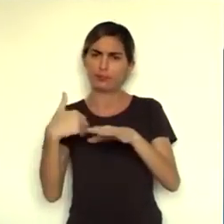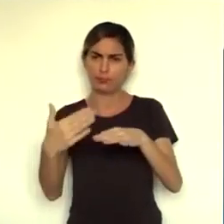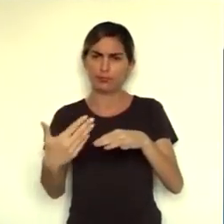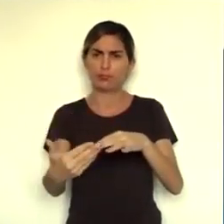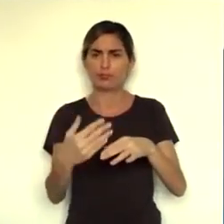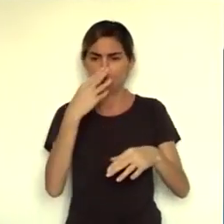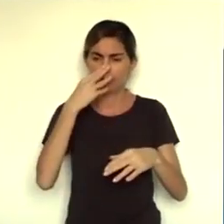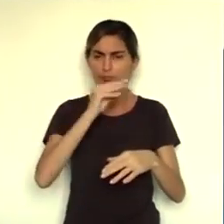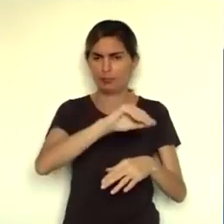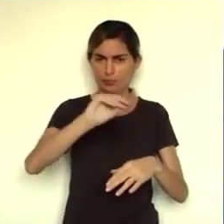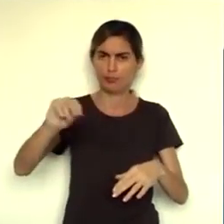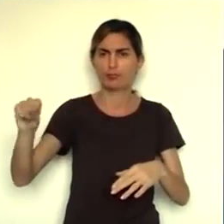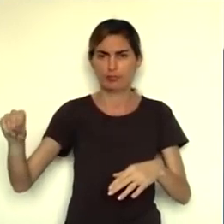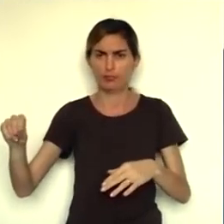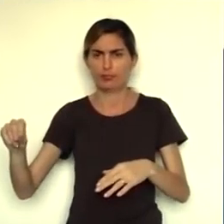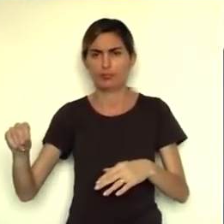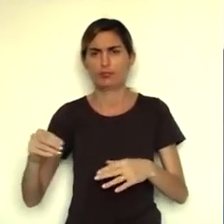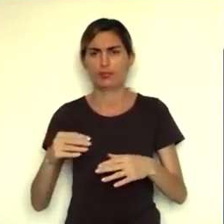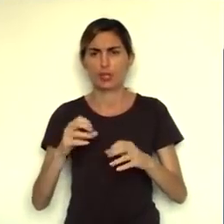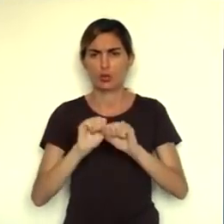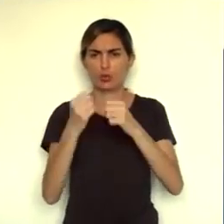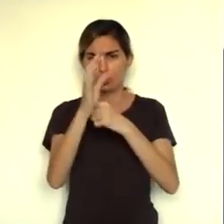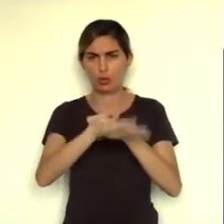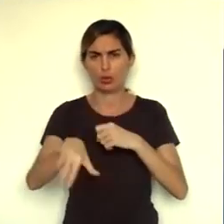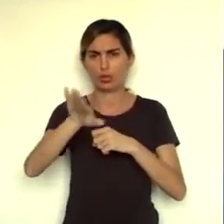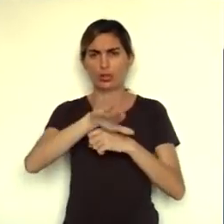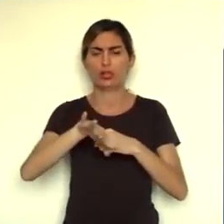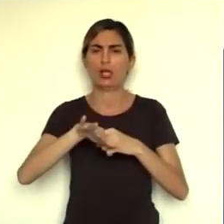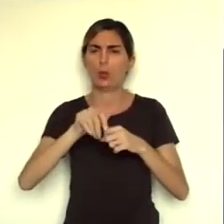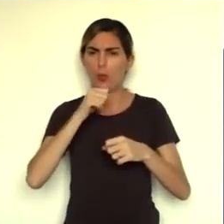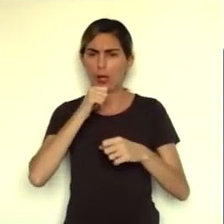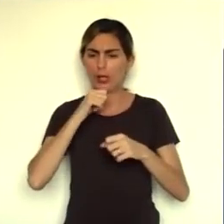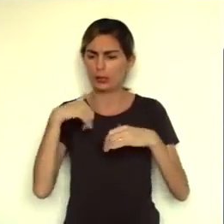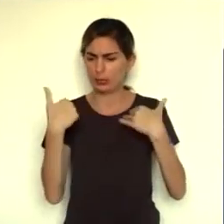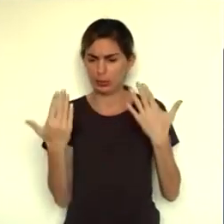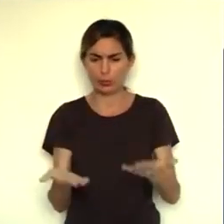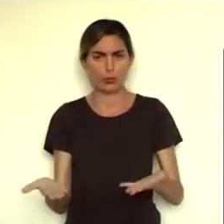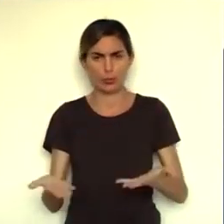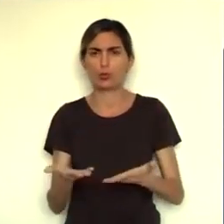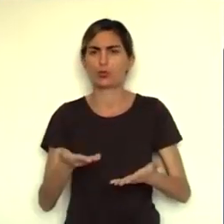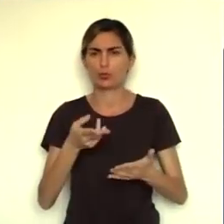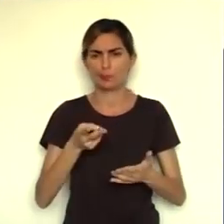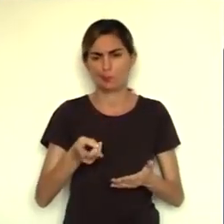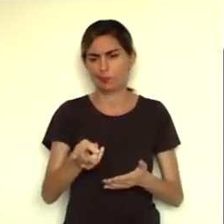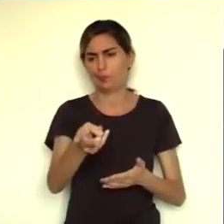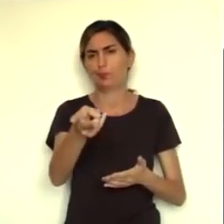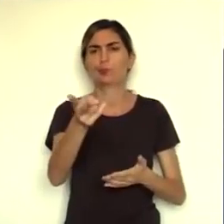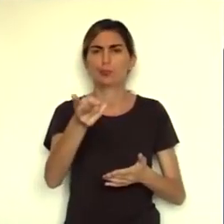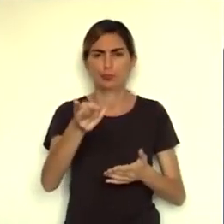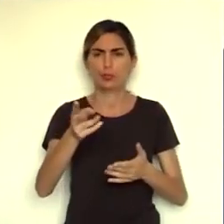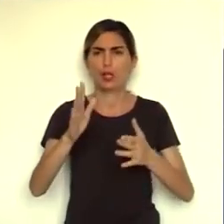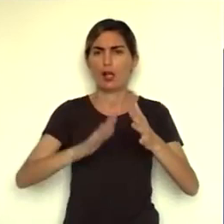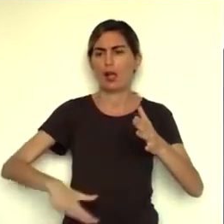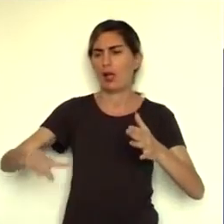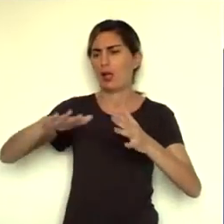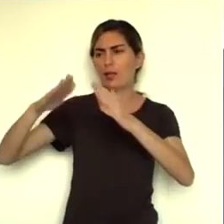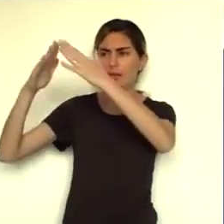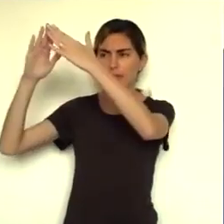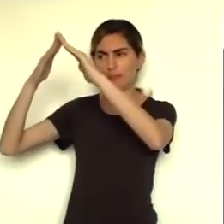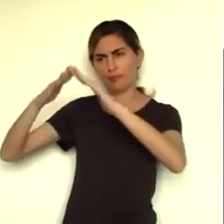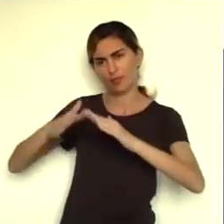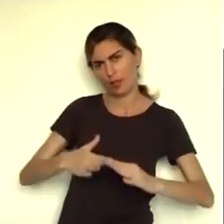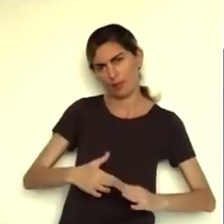tempo, né, renegada a uma composição social que ainda fica, né, renegada a ocupar